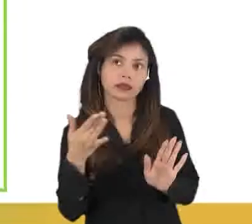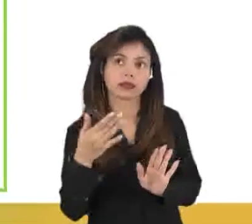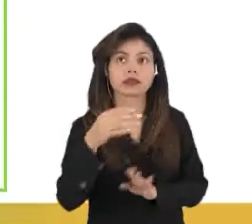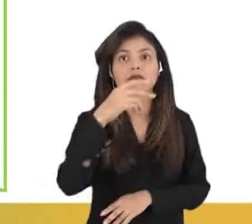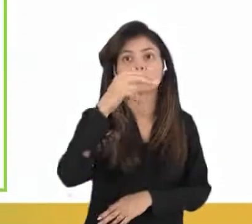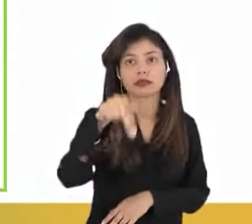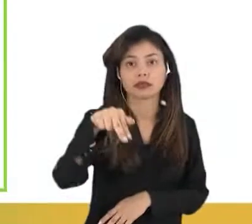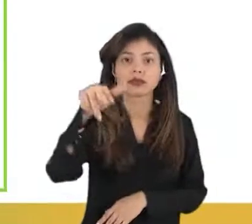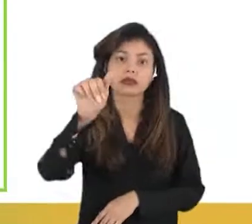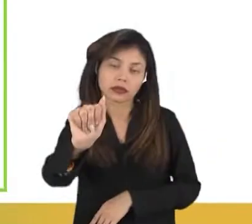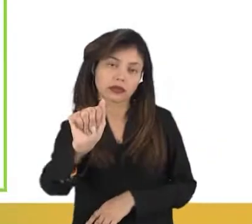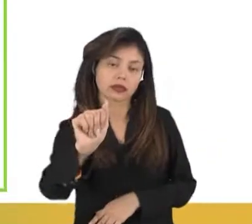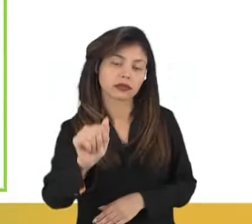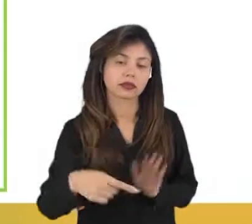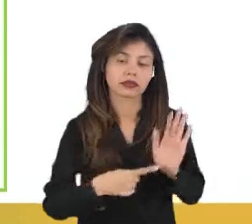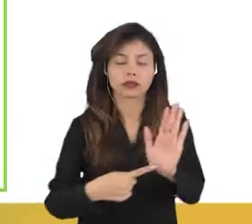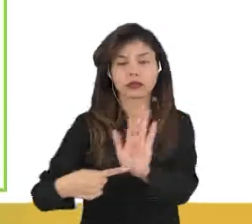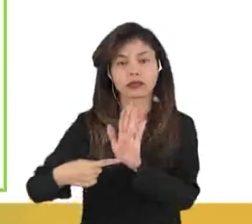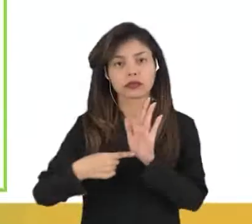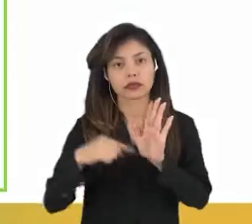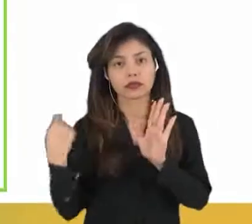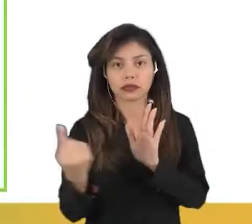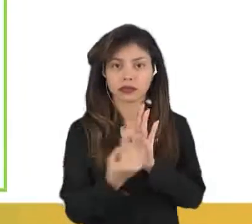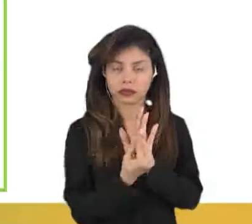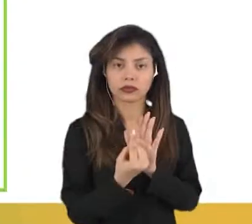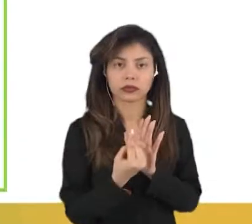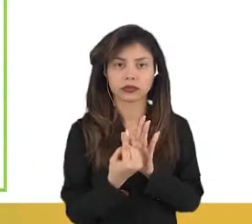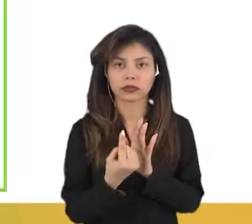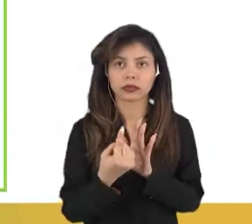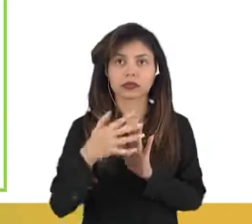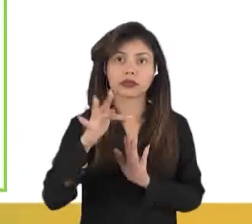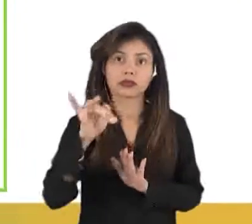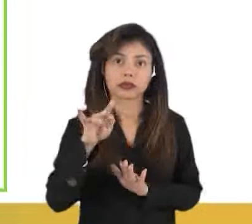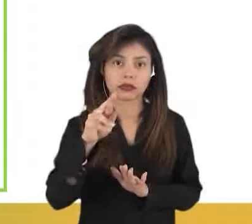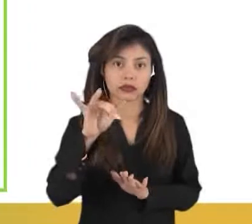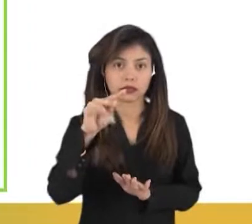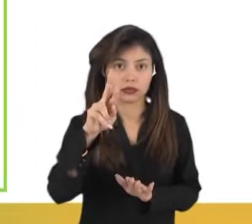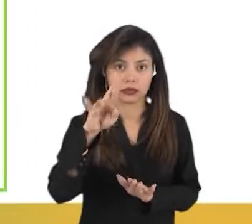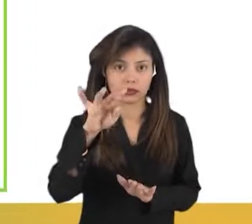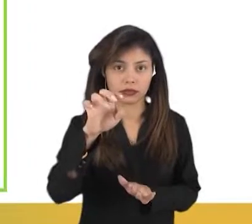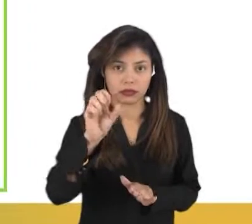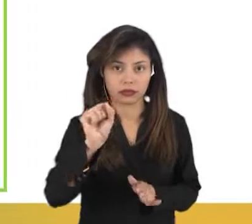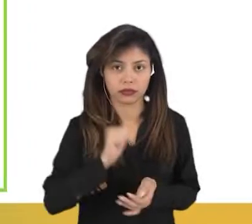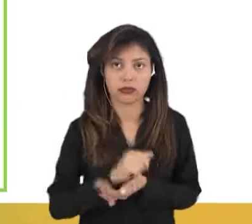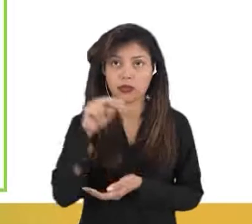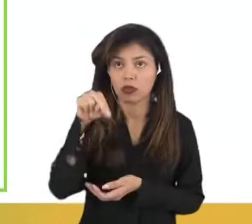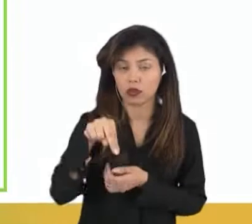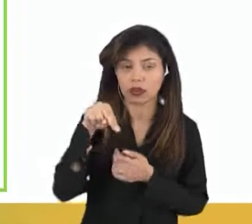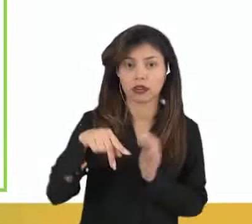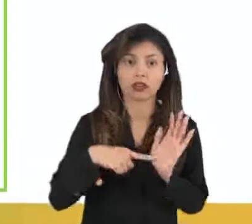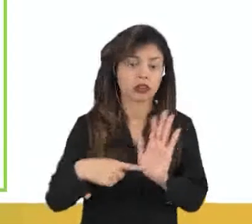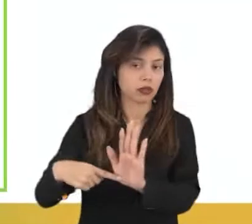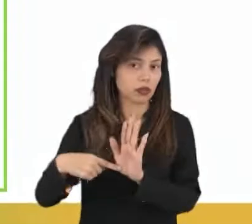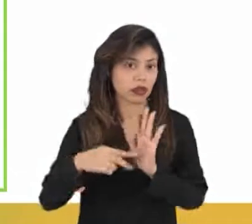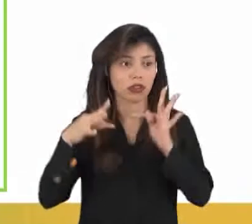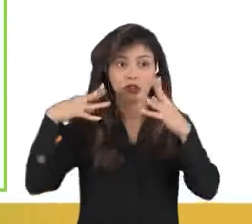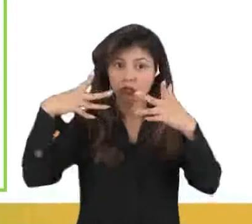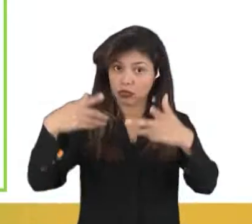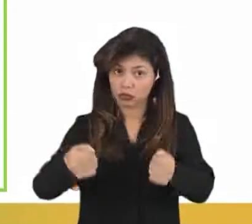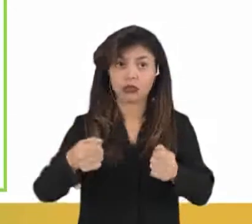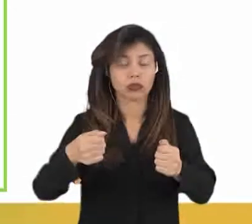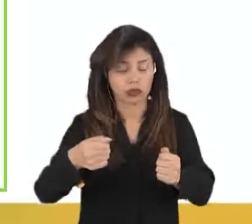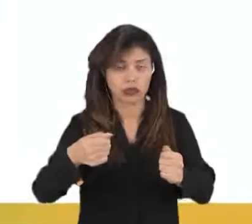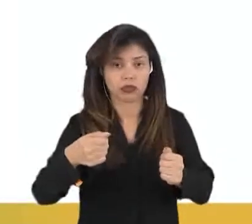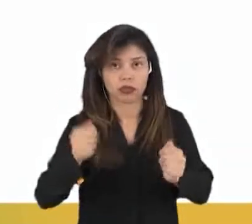vai representar aí os nossos casos favoráveis e esse N vai representar todos os nossos